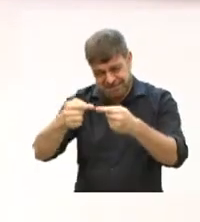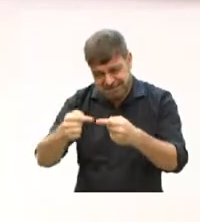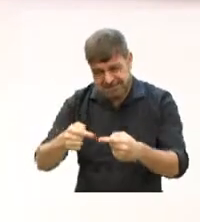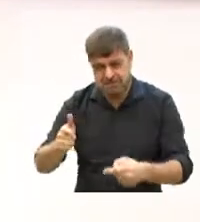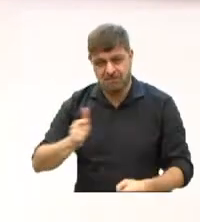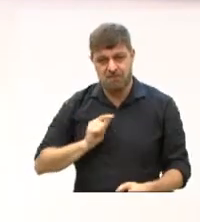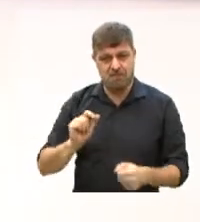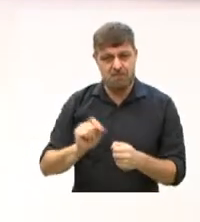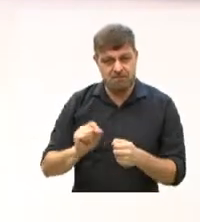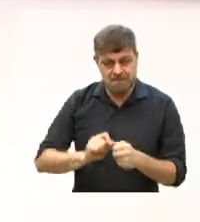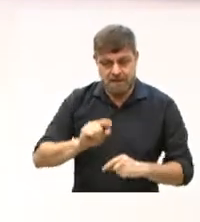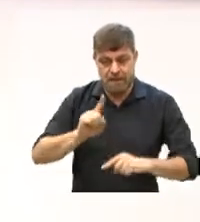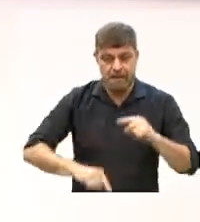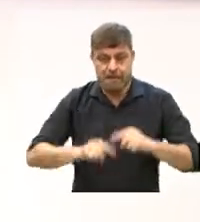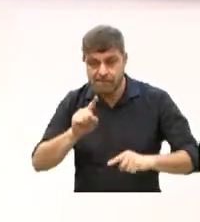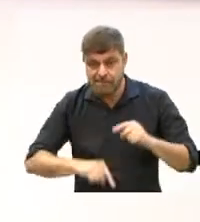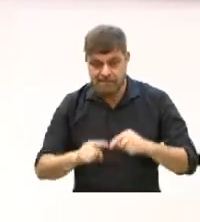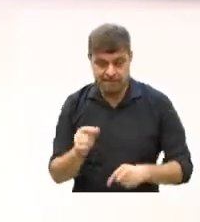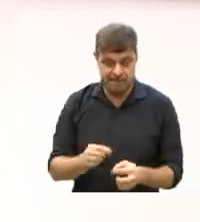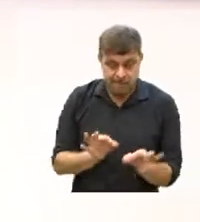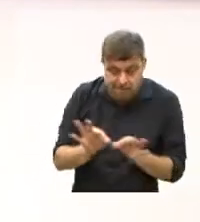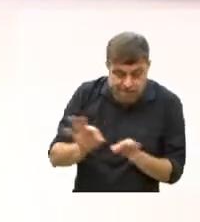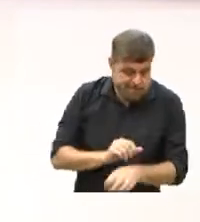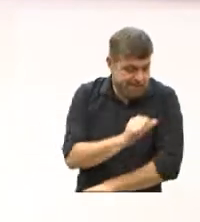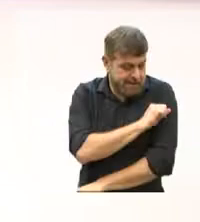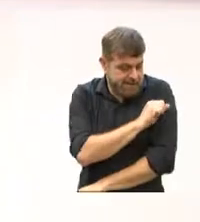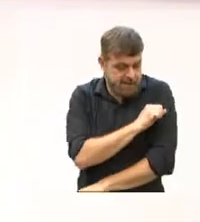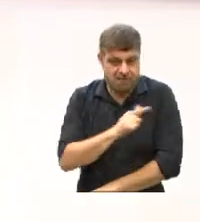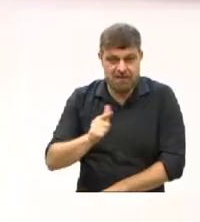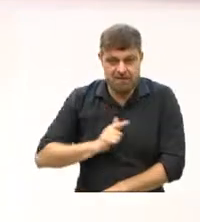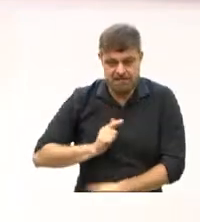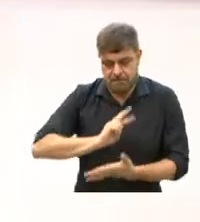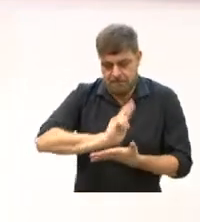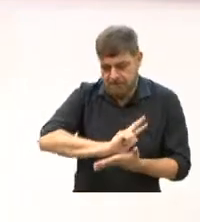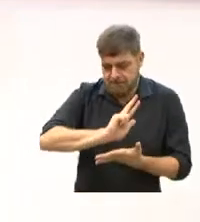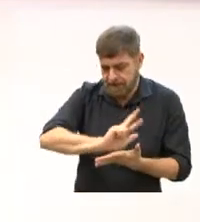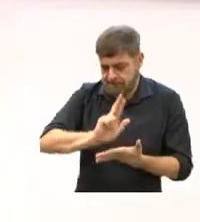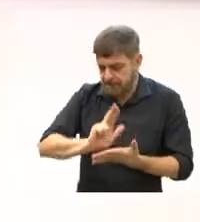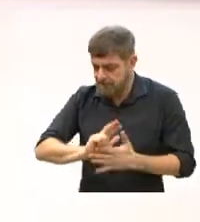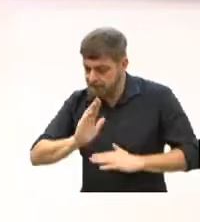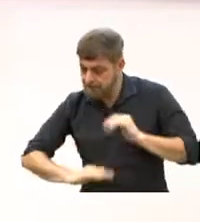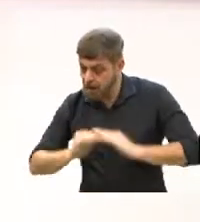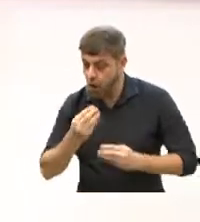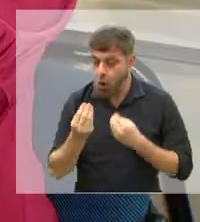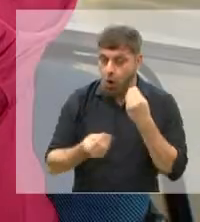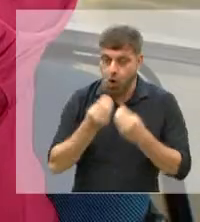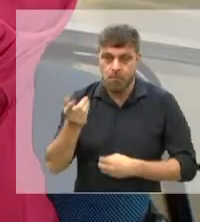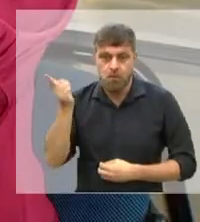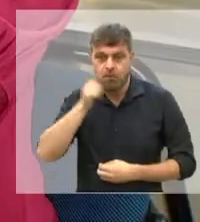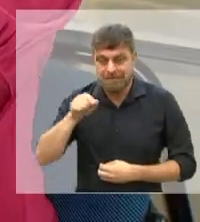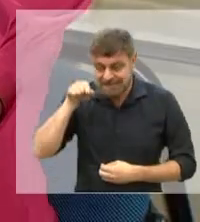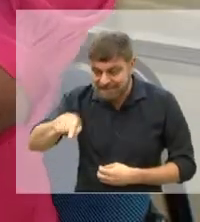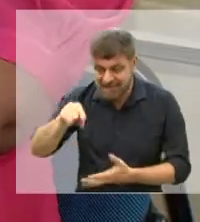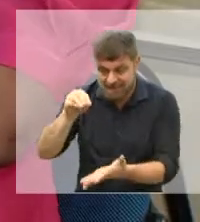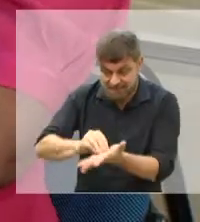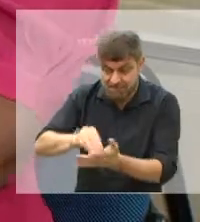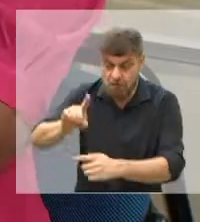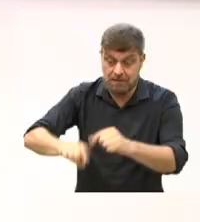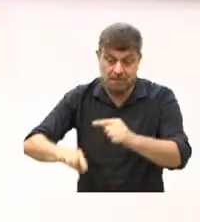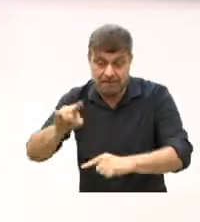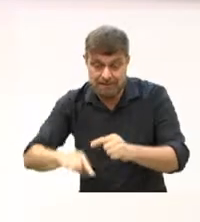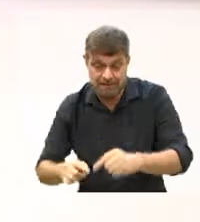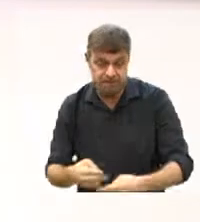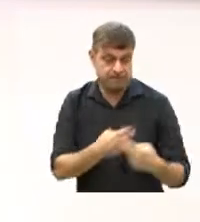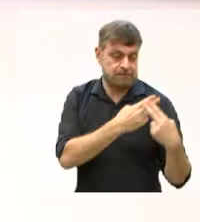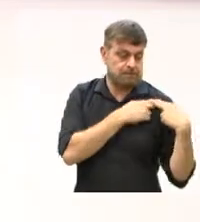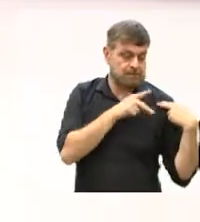vão reproduzir material para os seus estudantes, né? Vão fazer uma série de coisas para tentar suprir a falta de material,